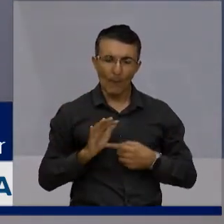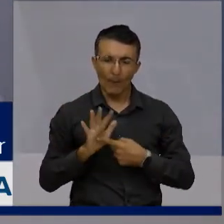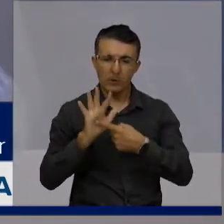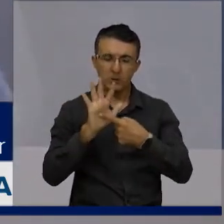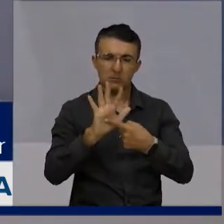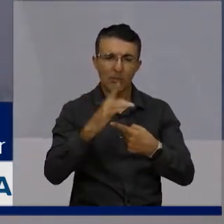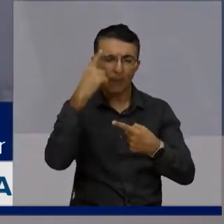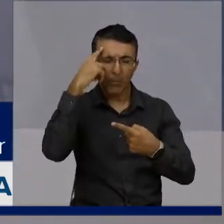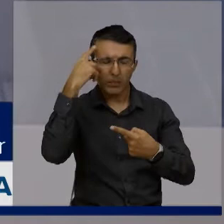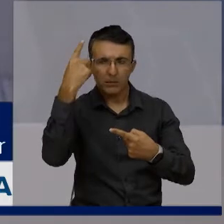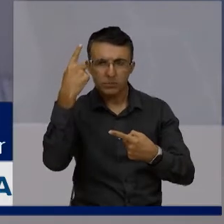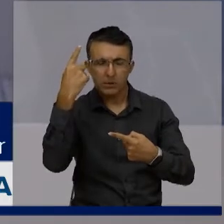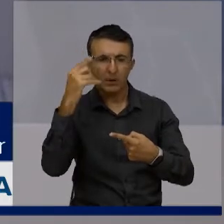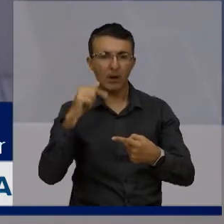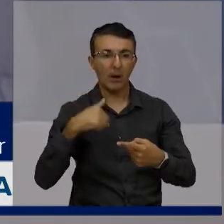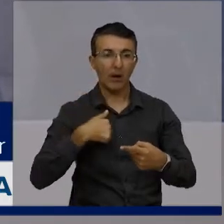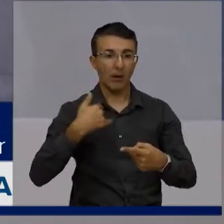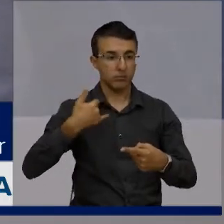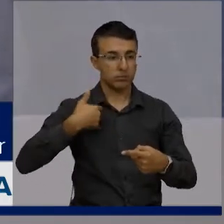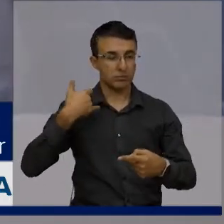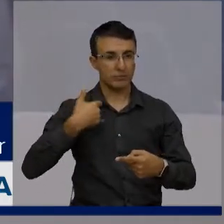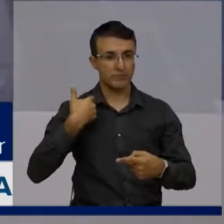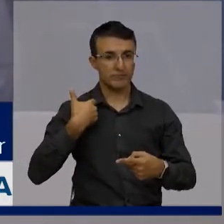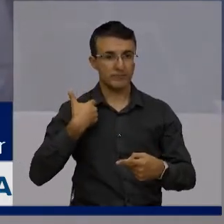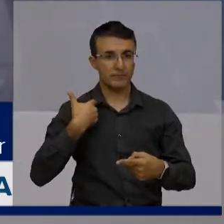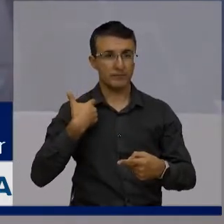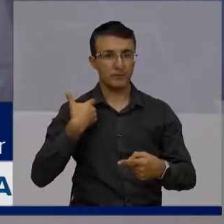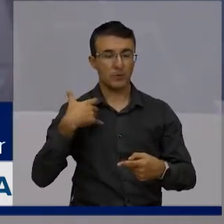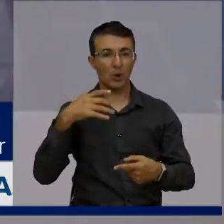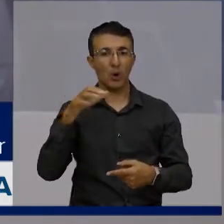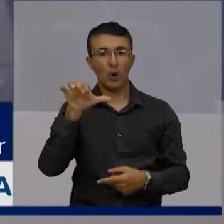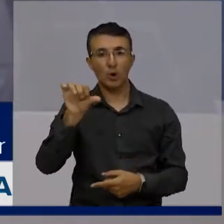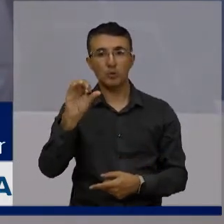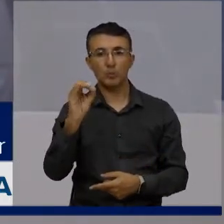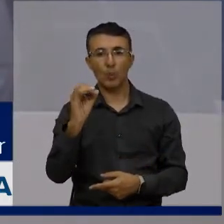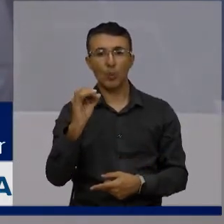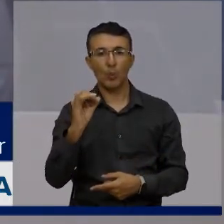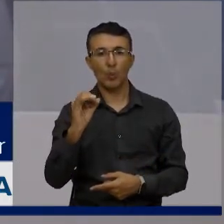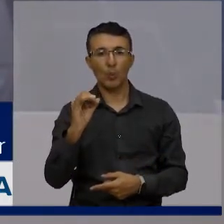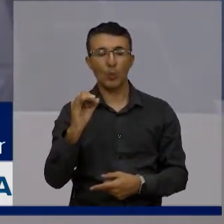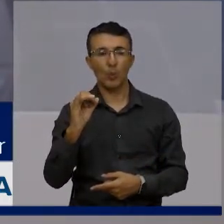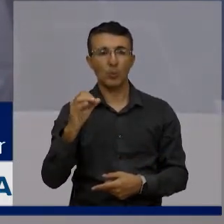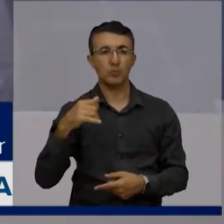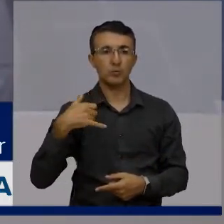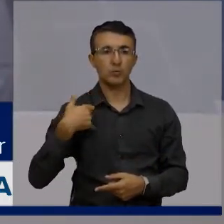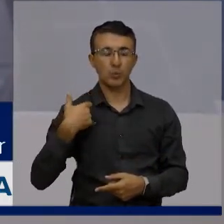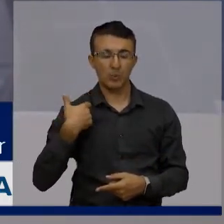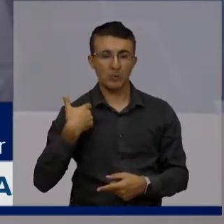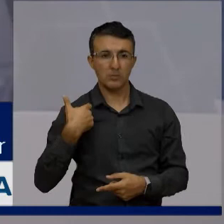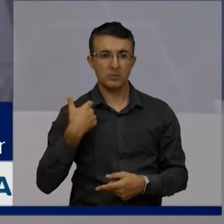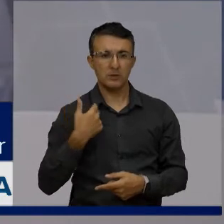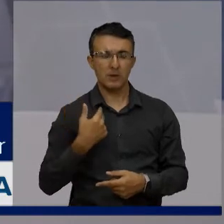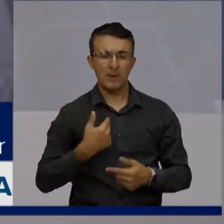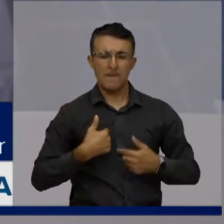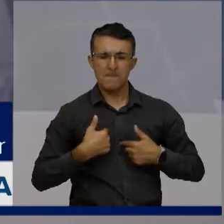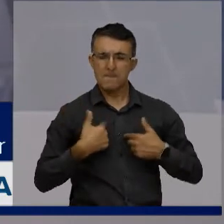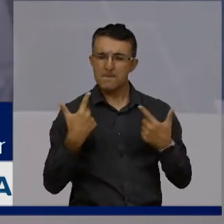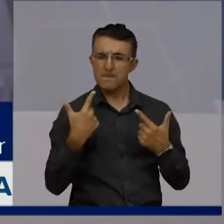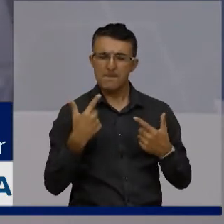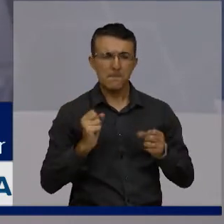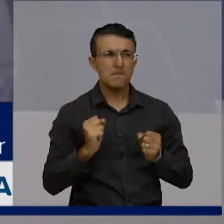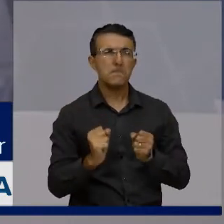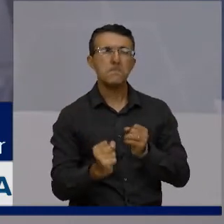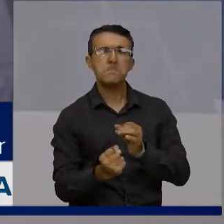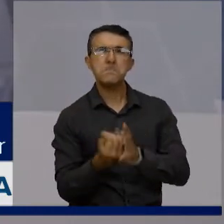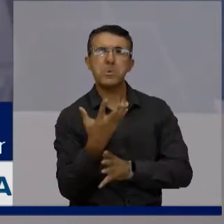anos, e como disse o vereador Zé Luiz, um homem que ele transpira empreendedorismo. É muito, mas muito